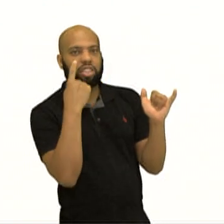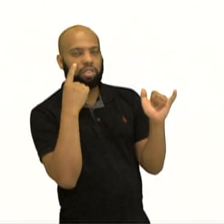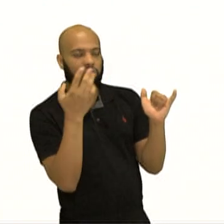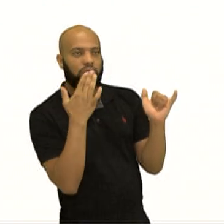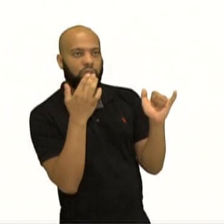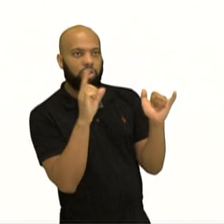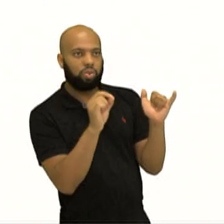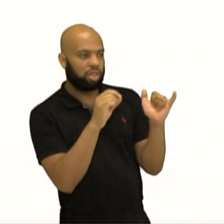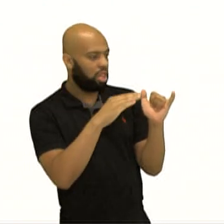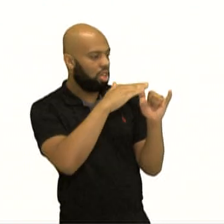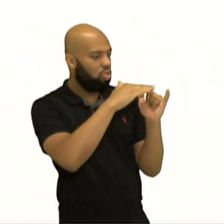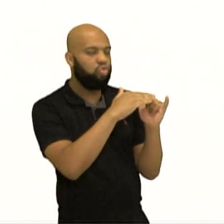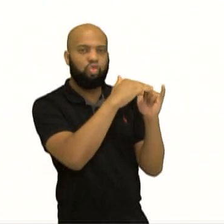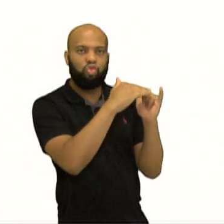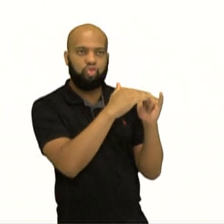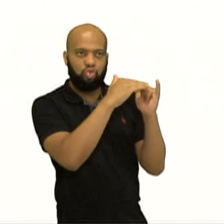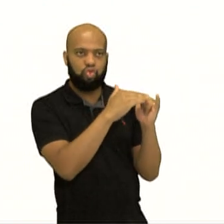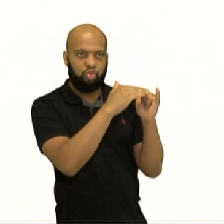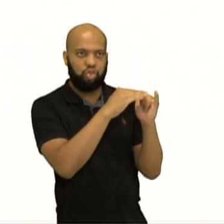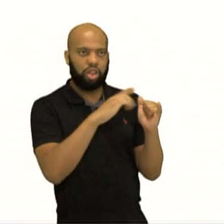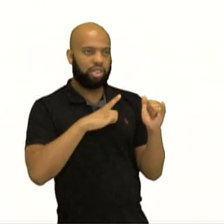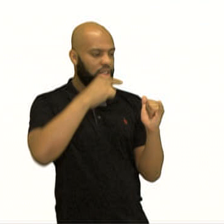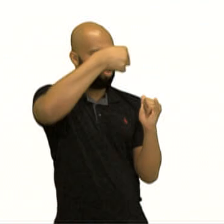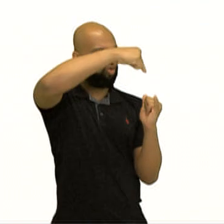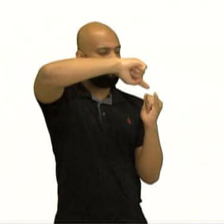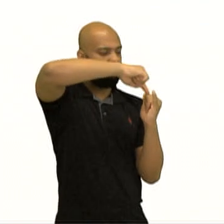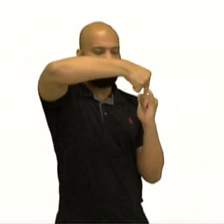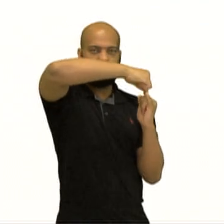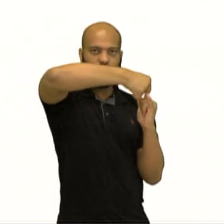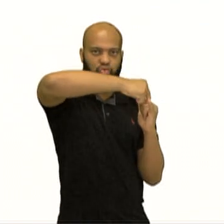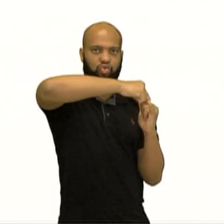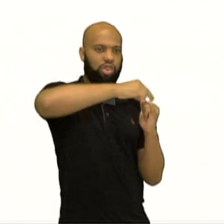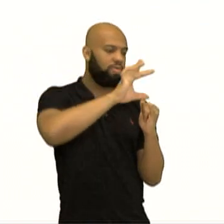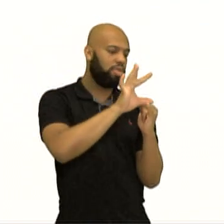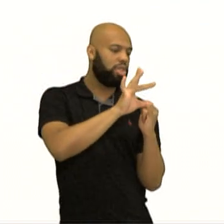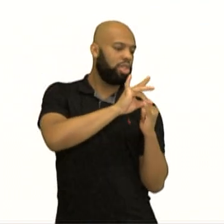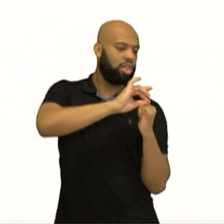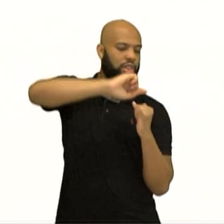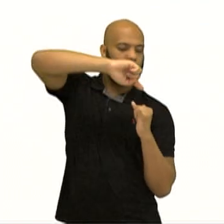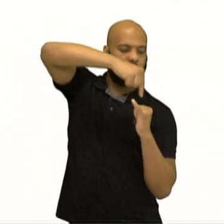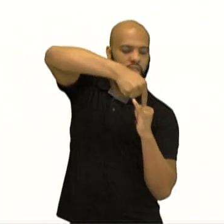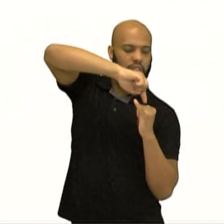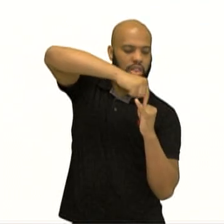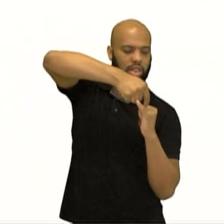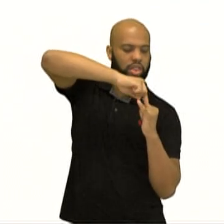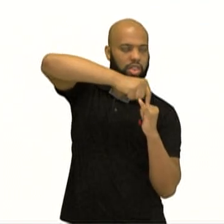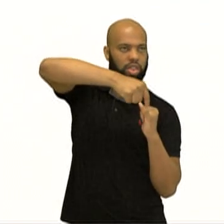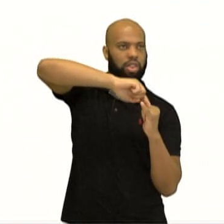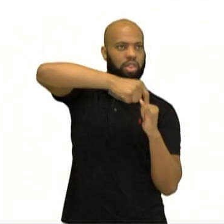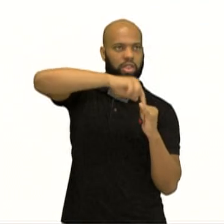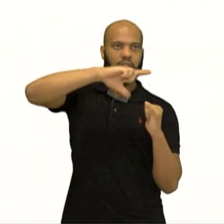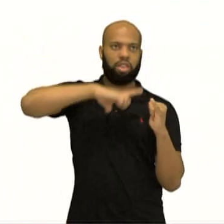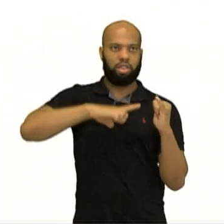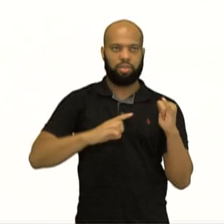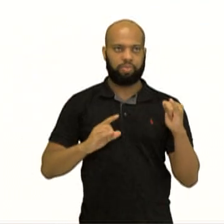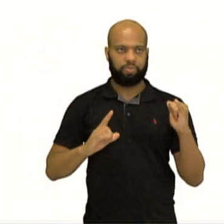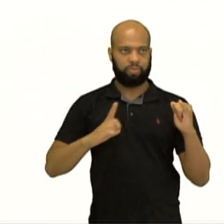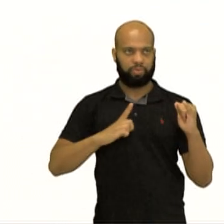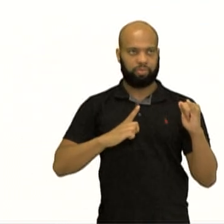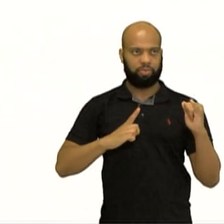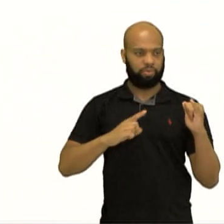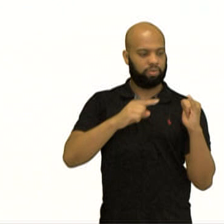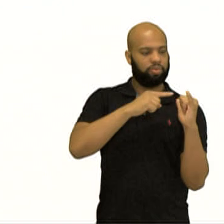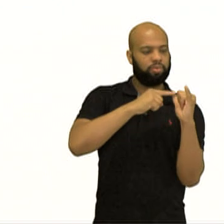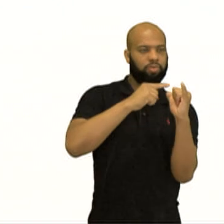meio. Aí tem o parafuso central, né, que segura, que encaixa, que liga esse lado com o outro, né. Aqui a